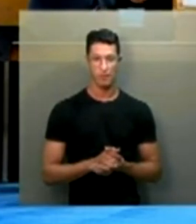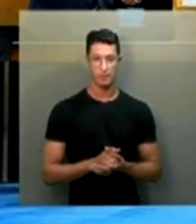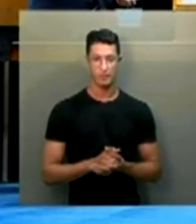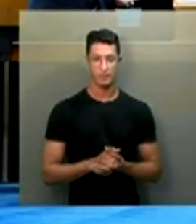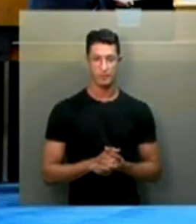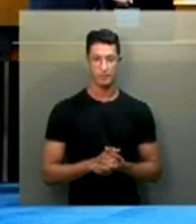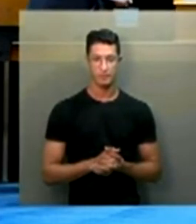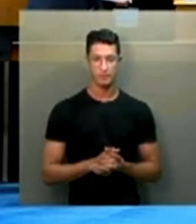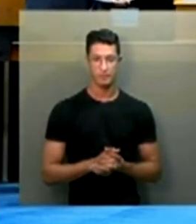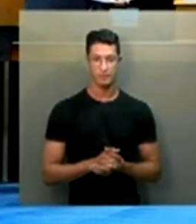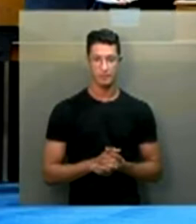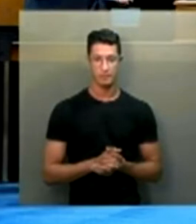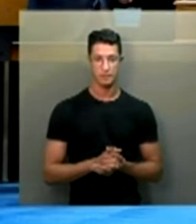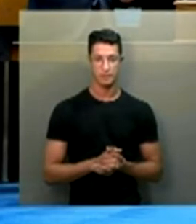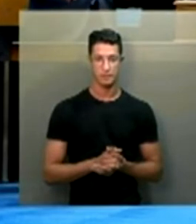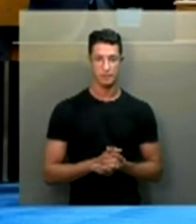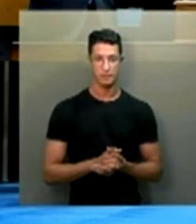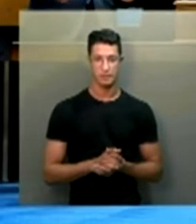pode apurar essa.